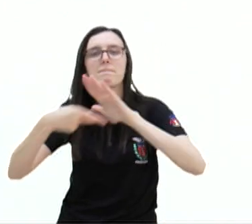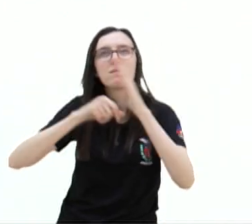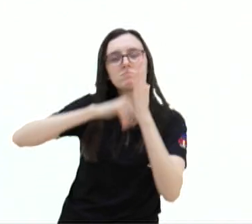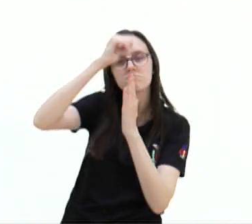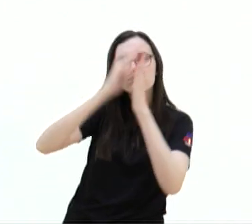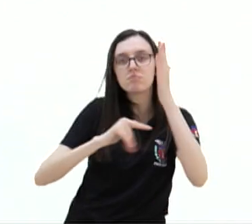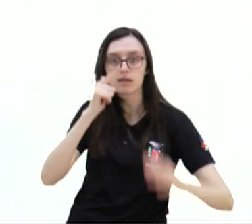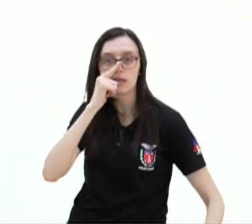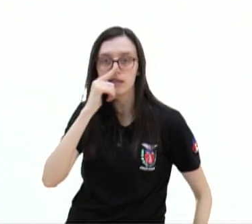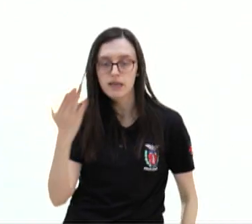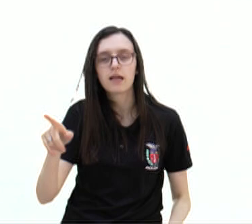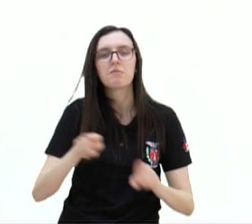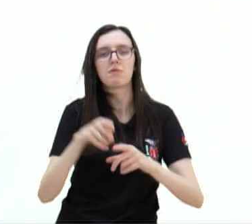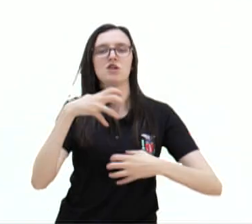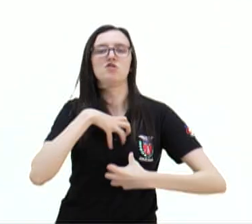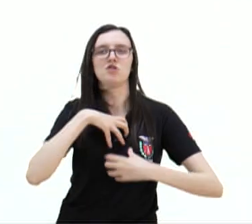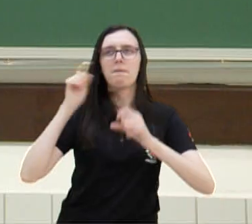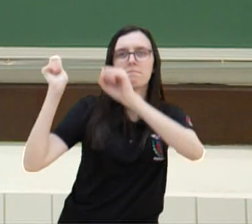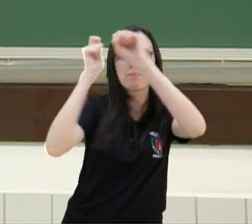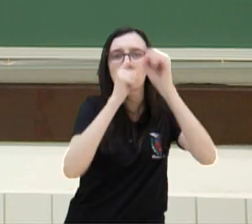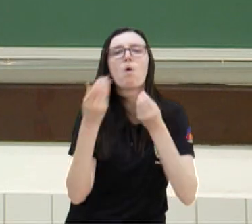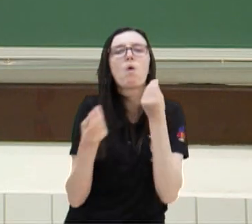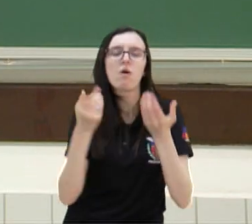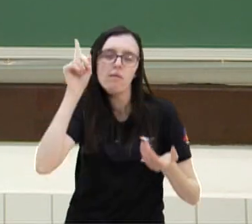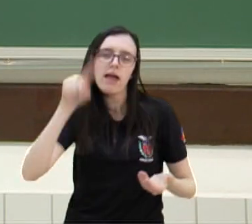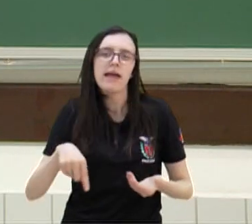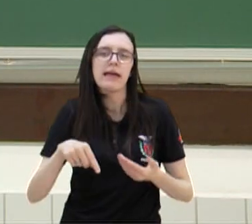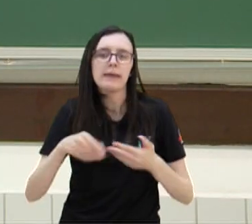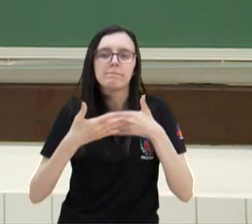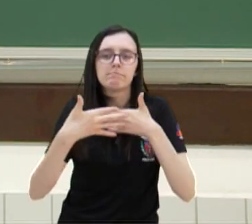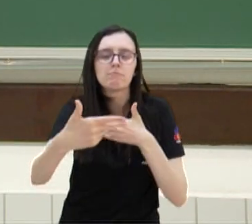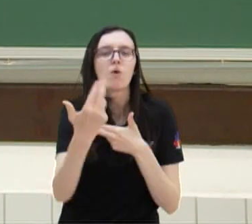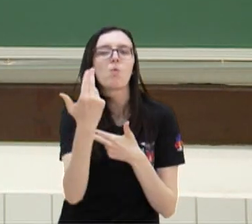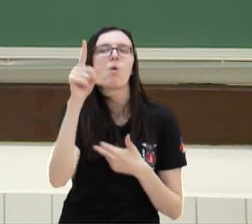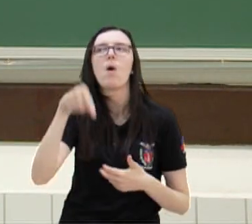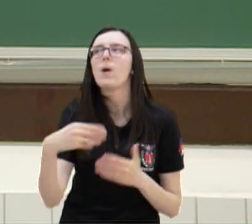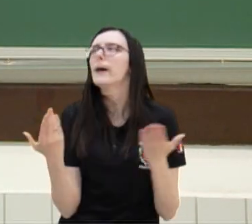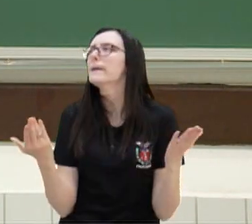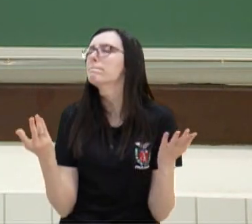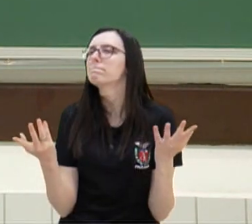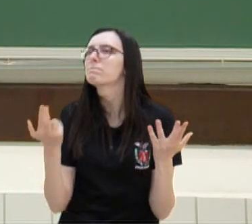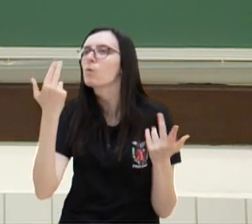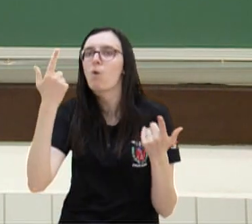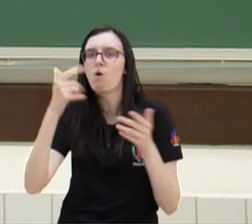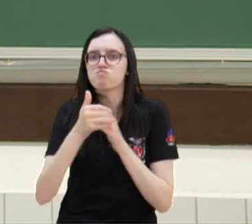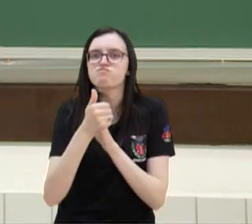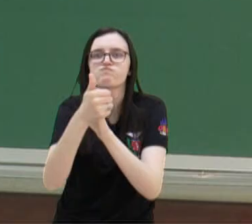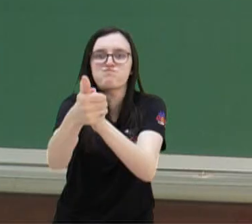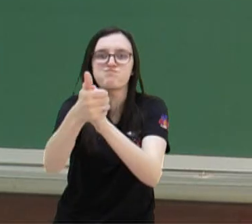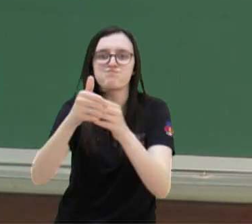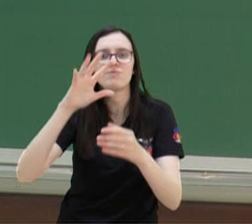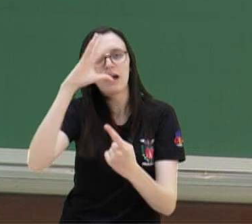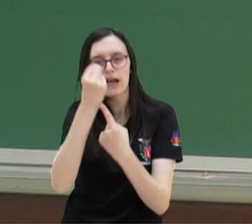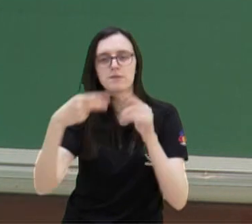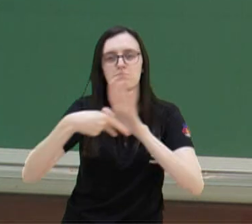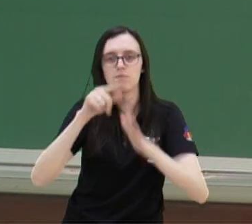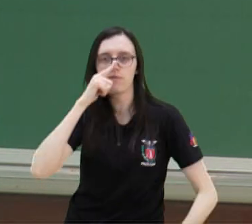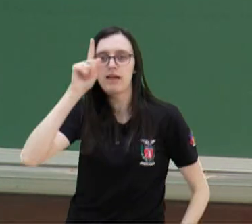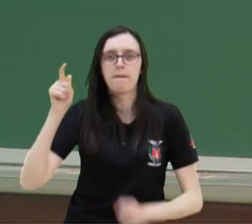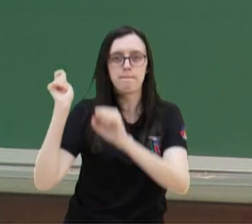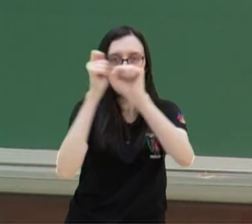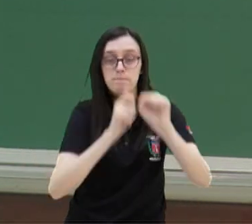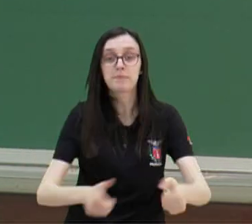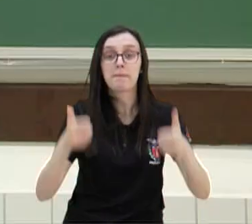grega e o estilo escultórico, que acabou sendo uma dos carros-chefes da arte grega, que é a